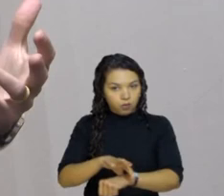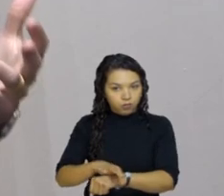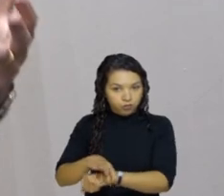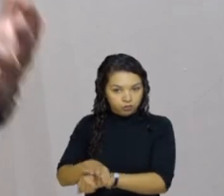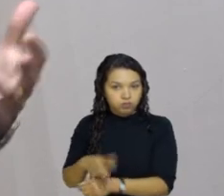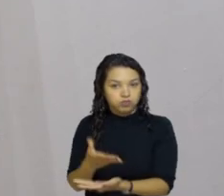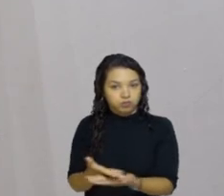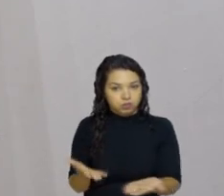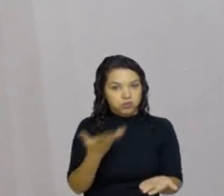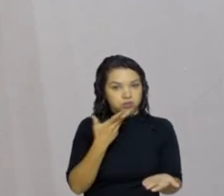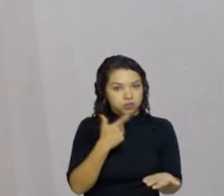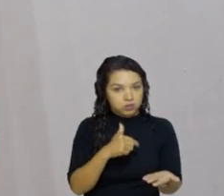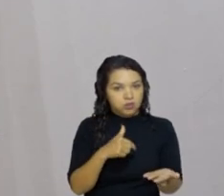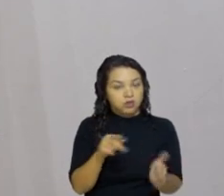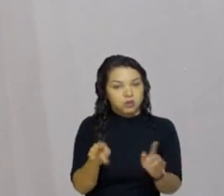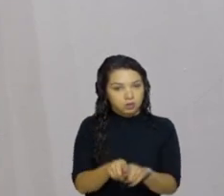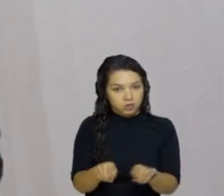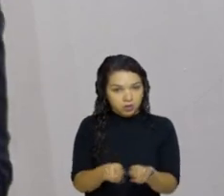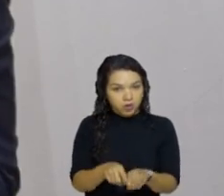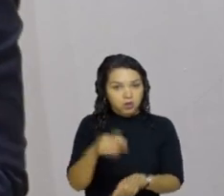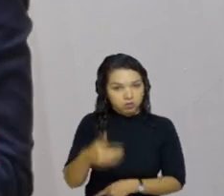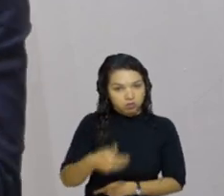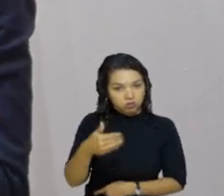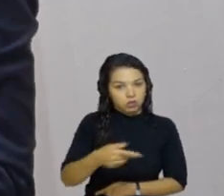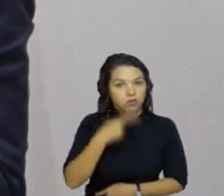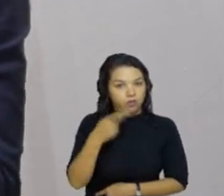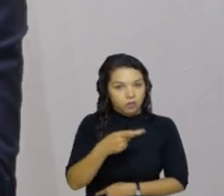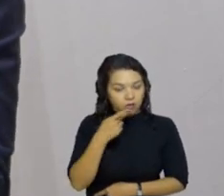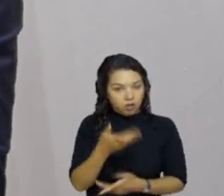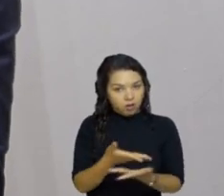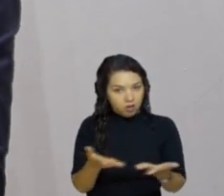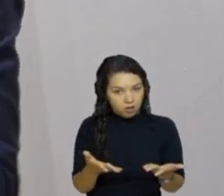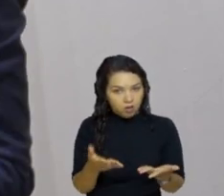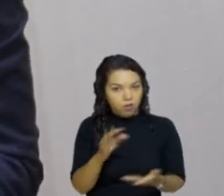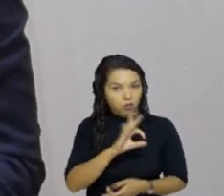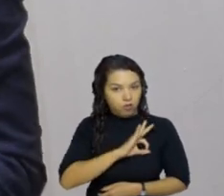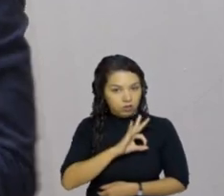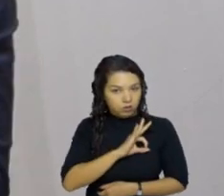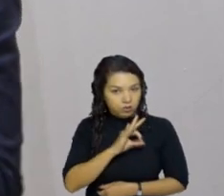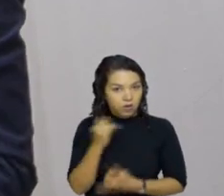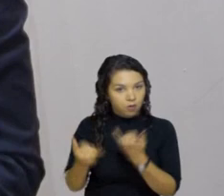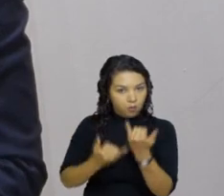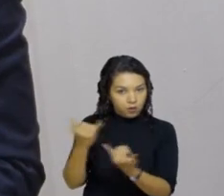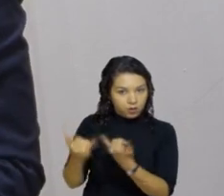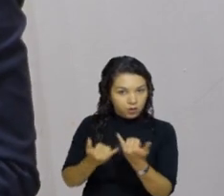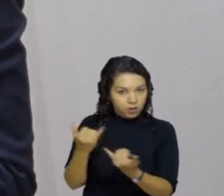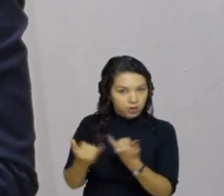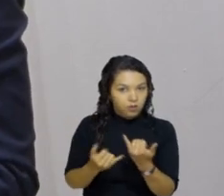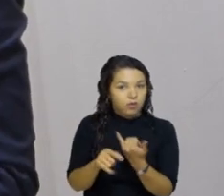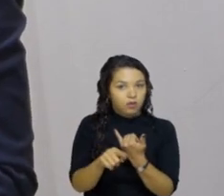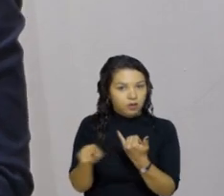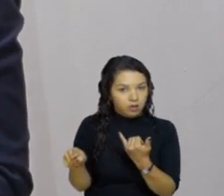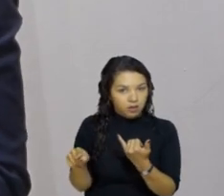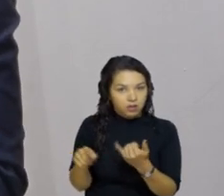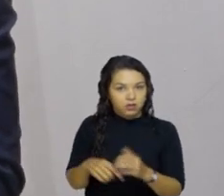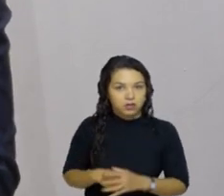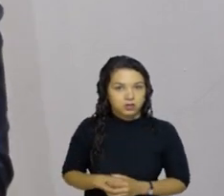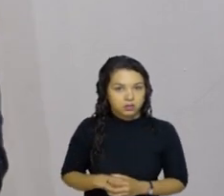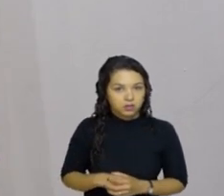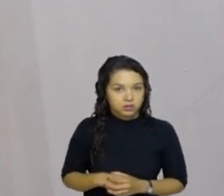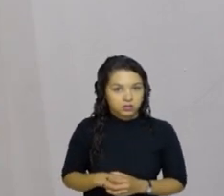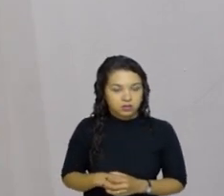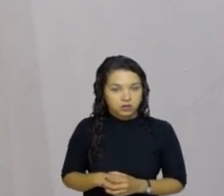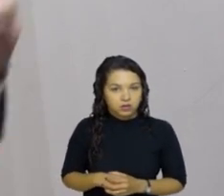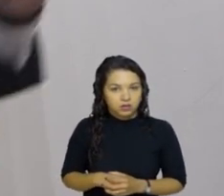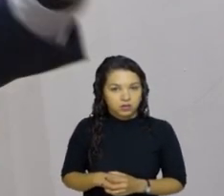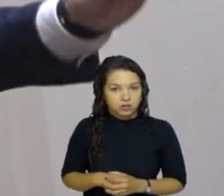dito para todos os nossos policiais, eu brigo bastante com eles, deputado Zé Milton, mas eu brigo mais por eles.